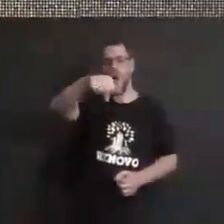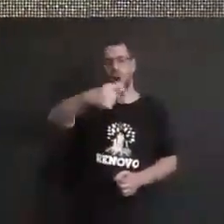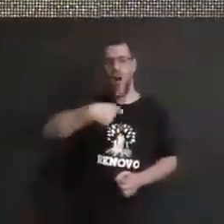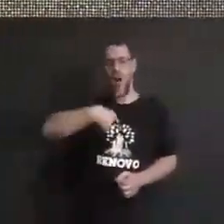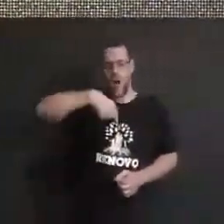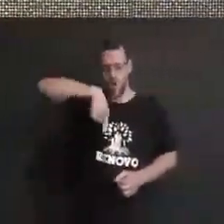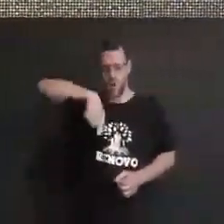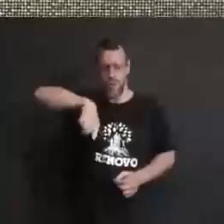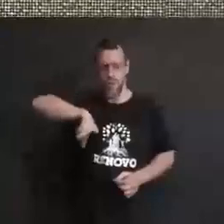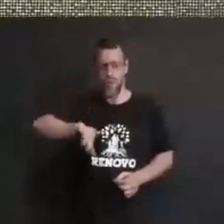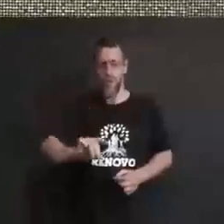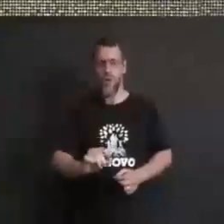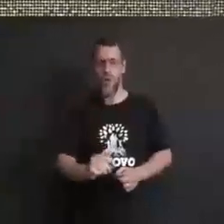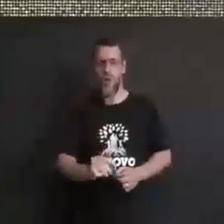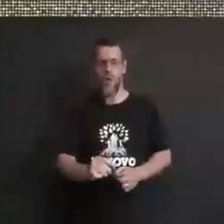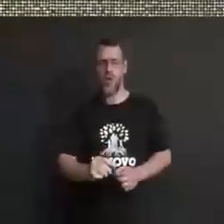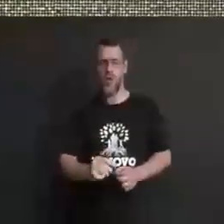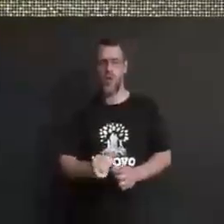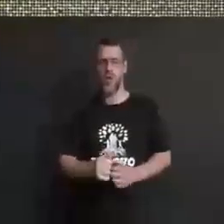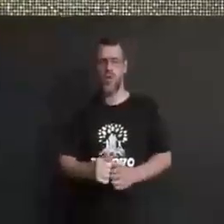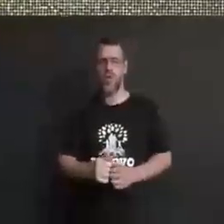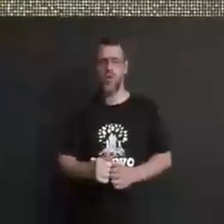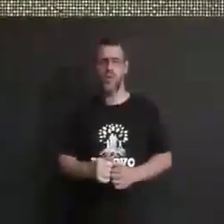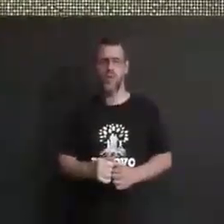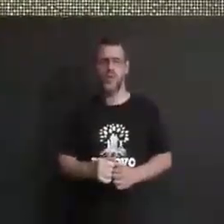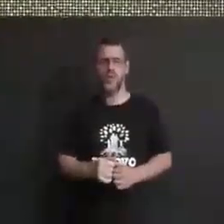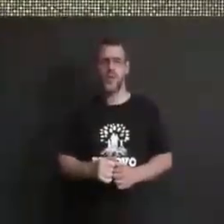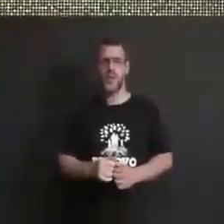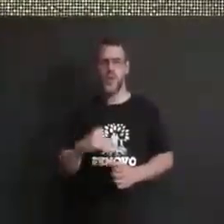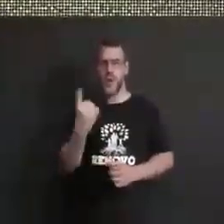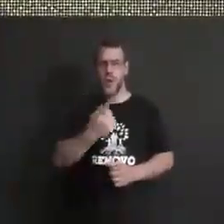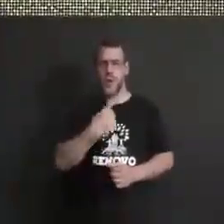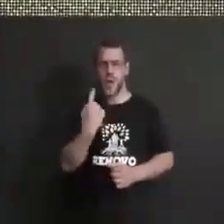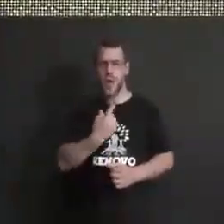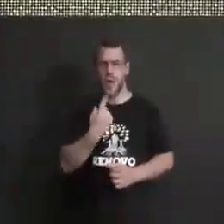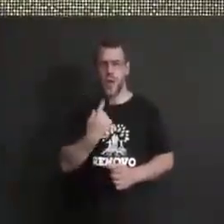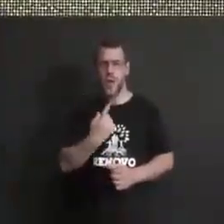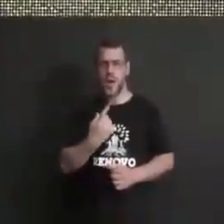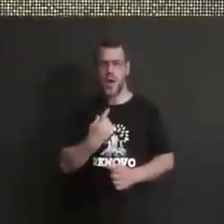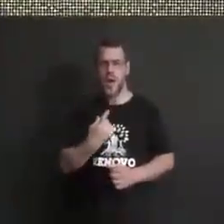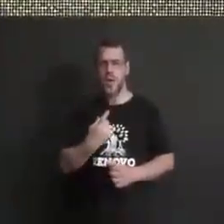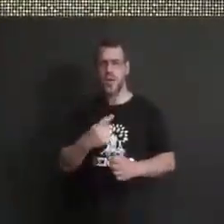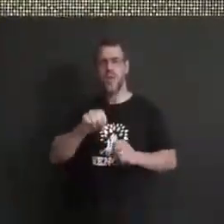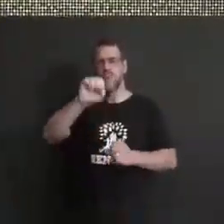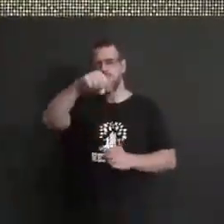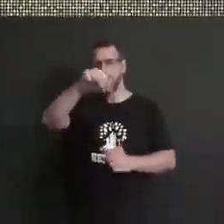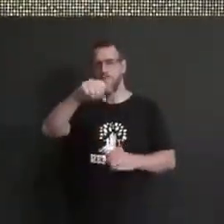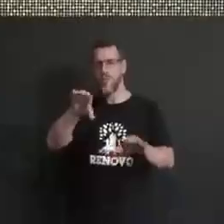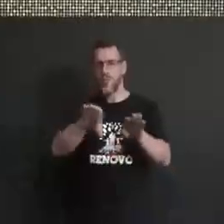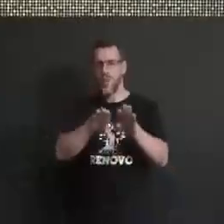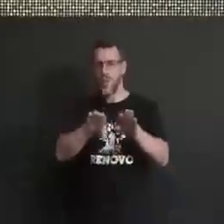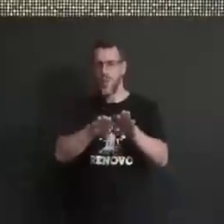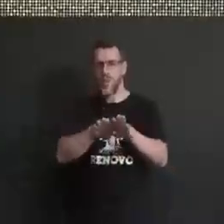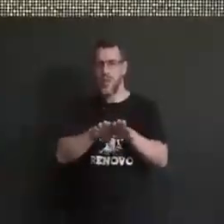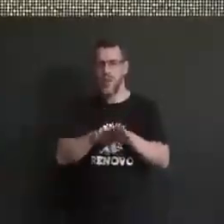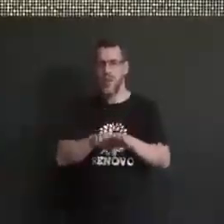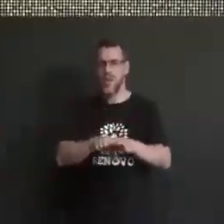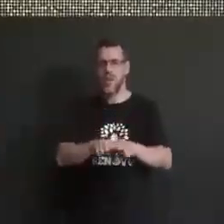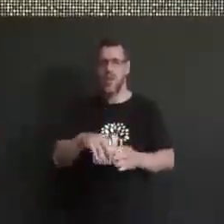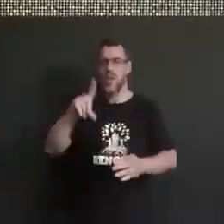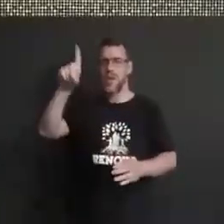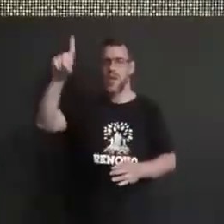E esse sim dela tem que ser acompanhado do nosso sim. Porque o Senhor convocou esta casa para trazer um